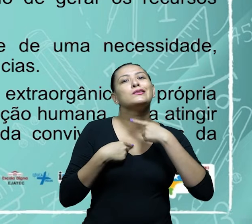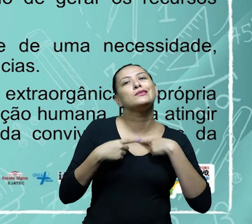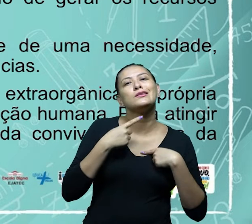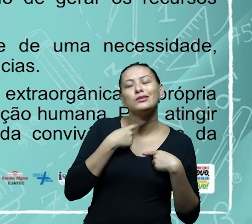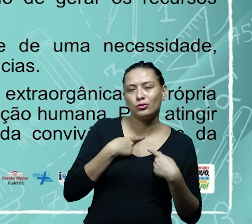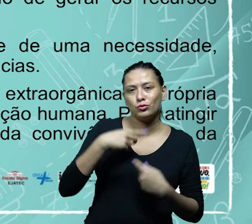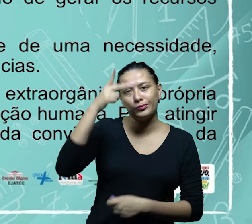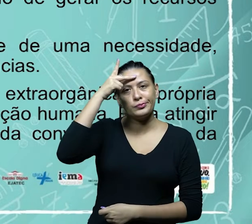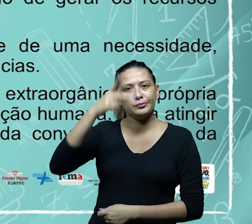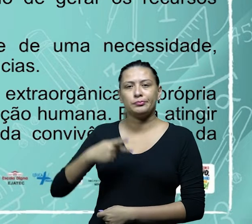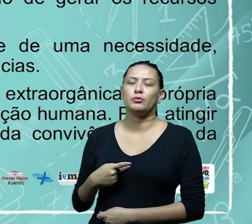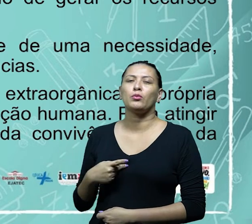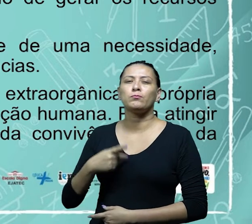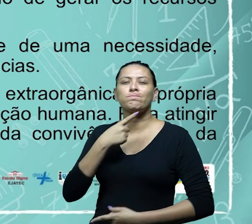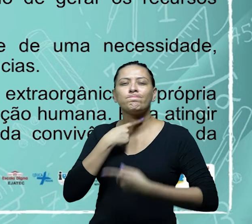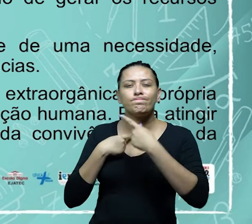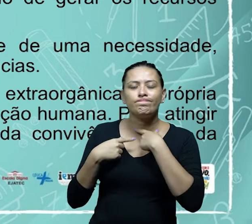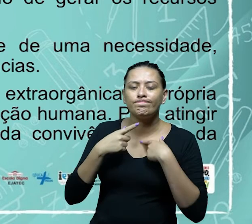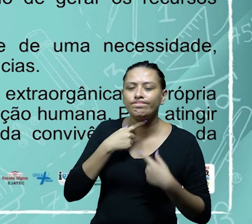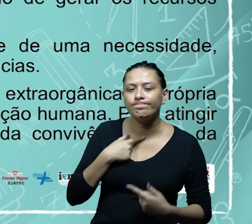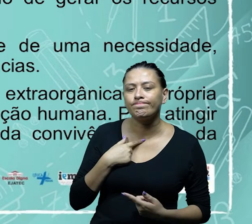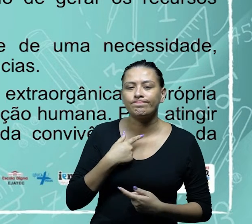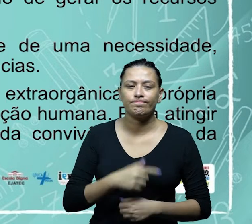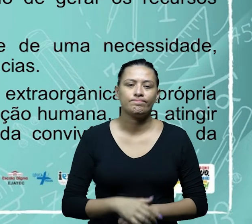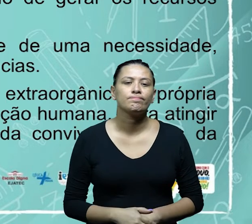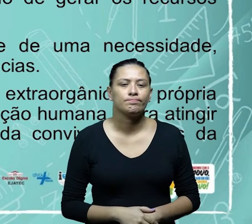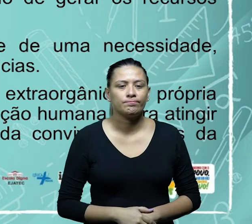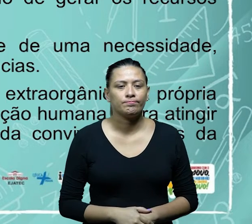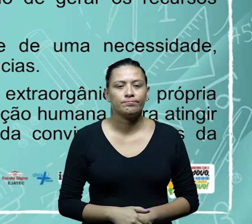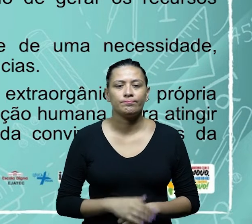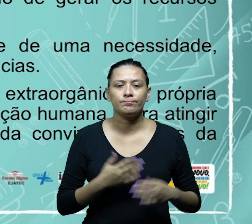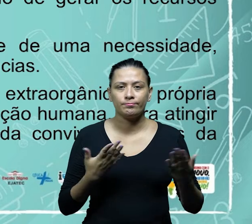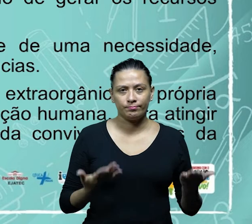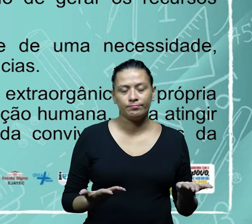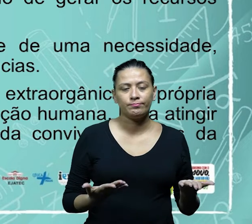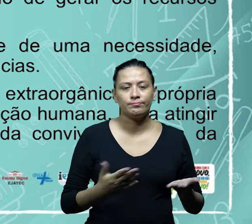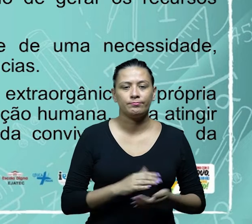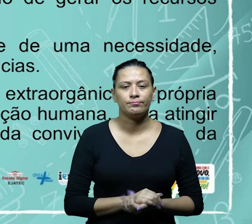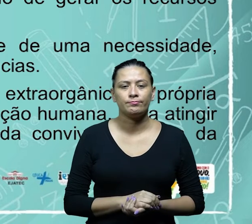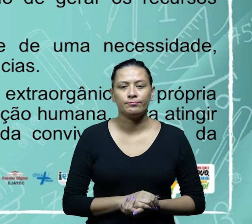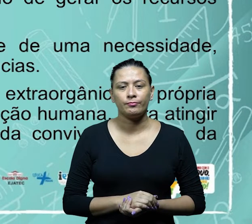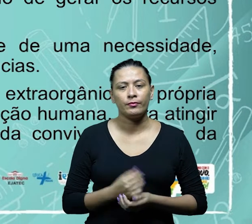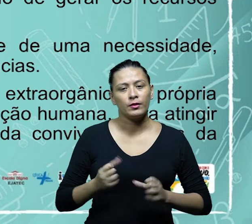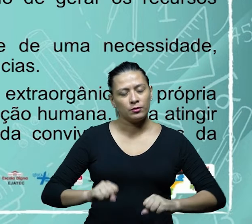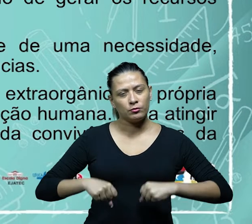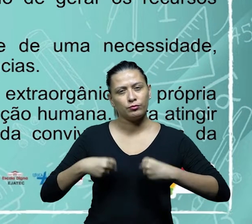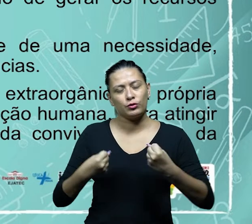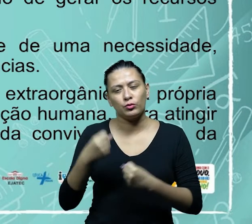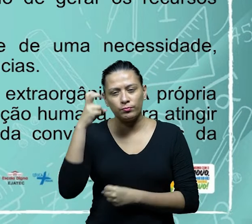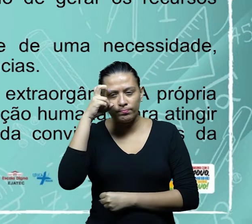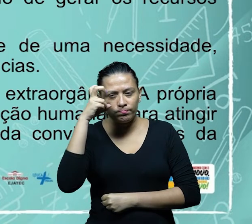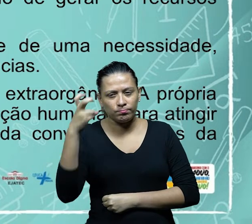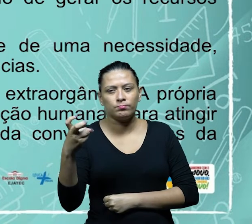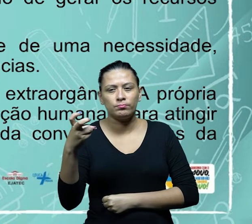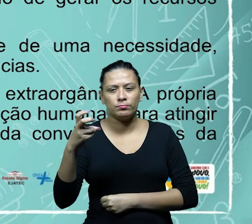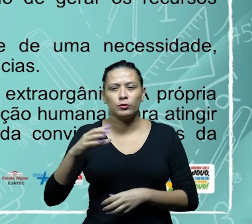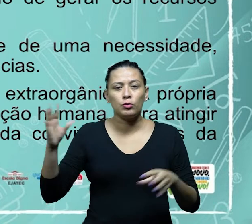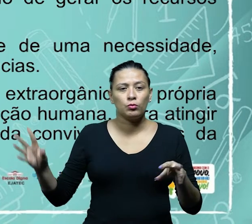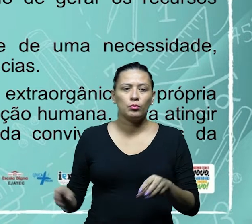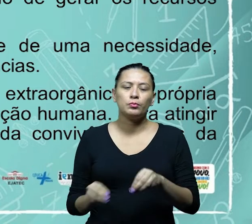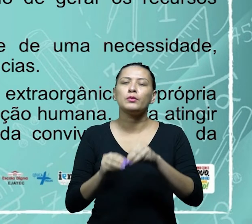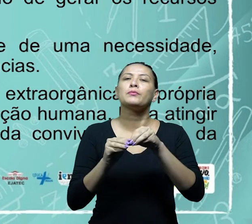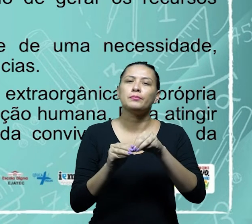é da Vontade Tá bom um homem ao homem compete com esforço inteligência né